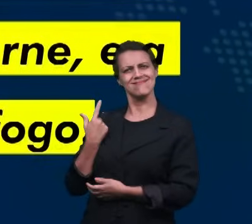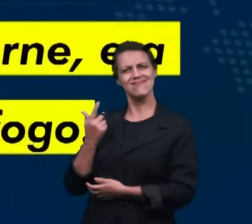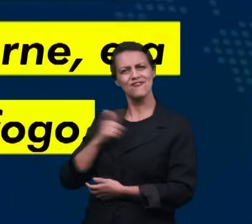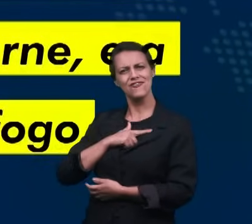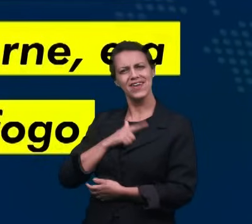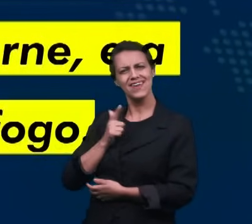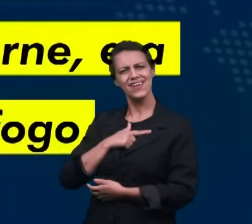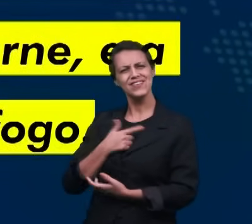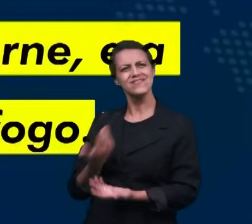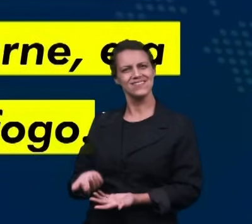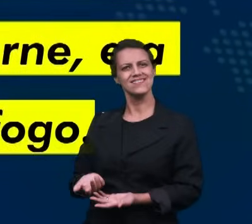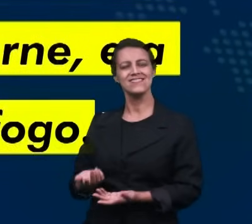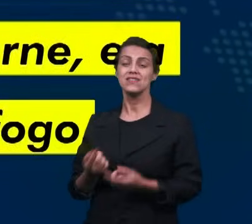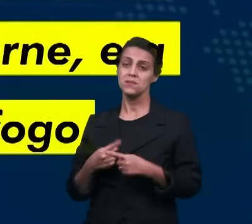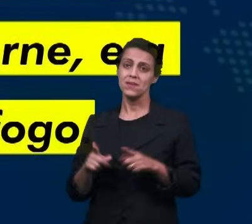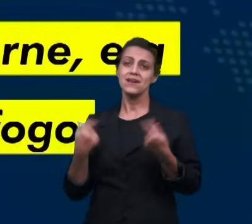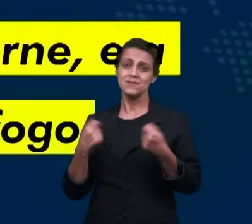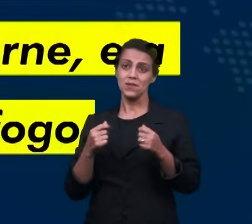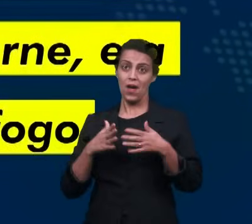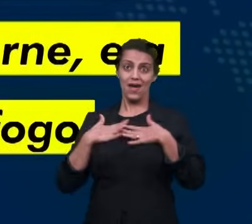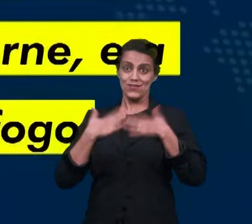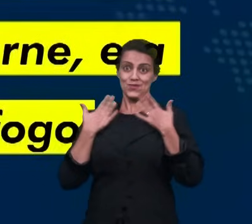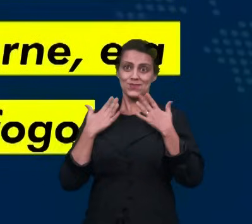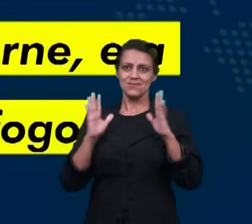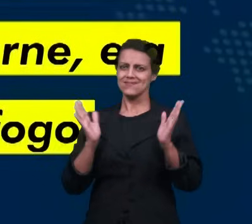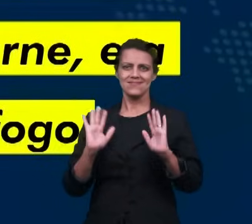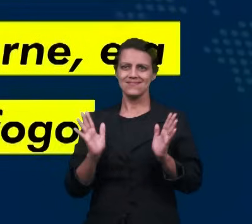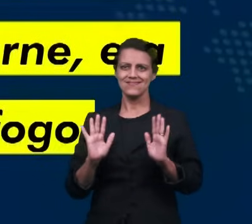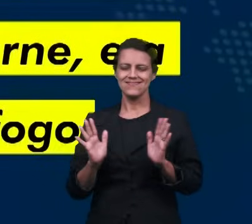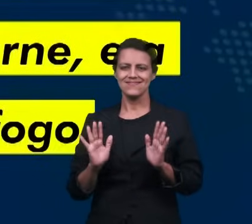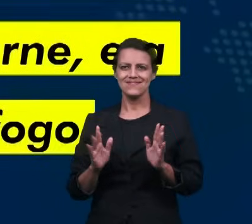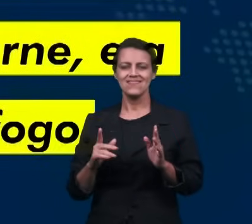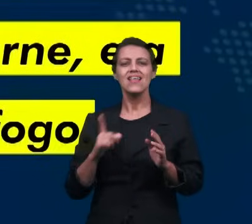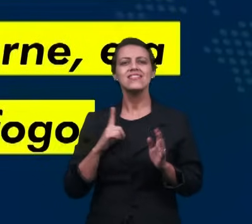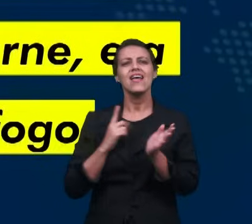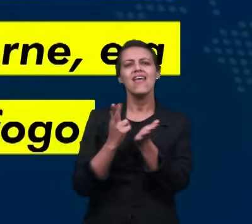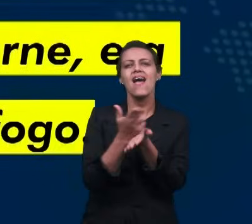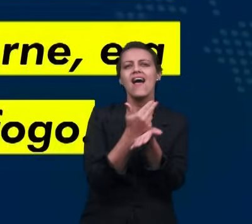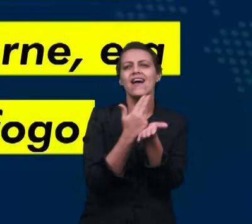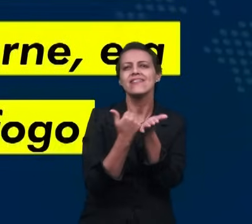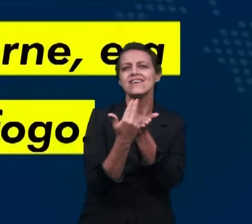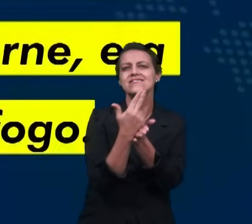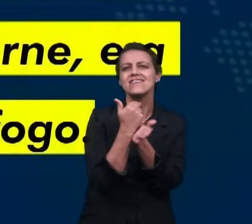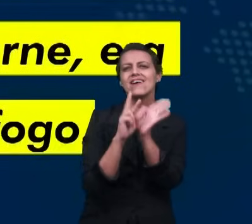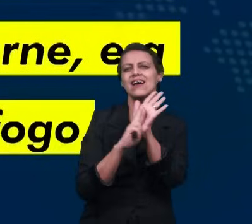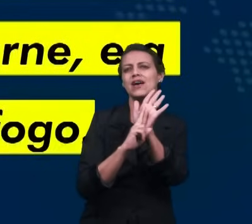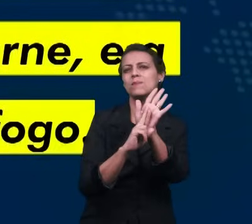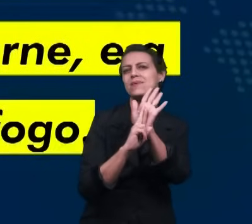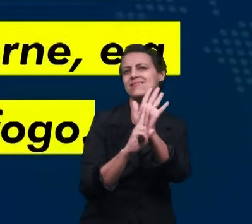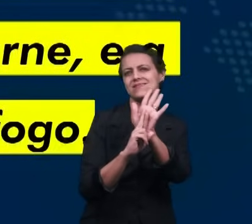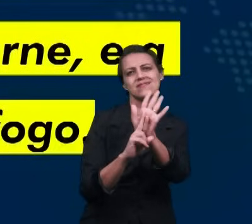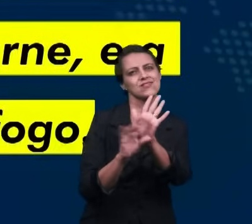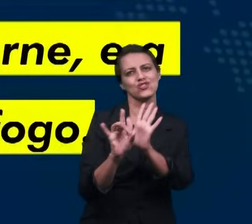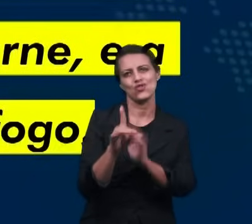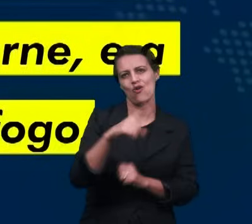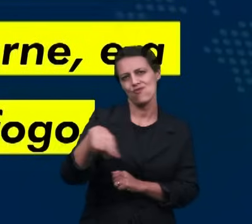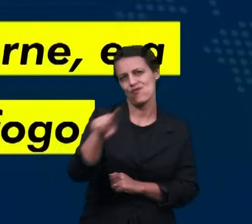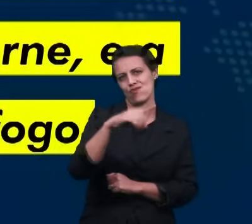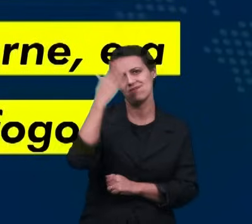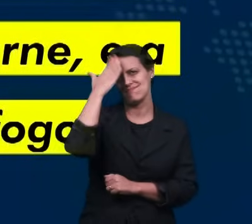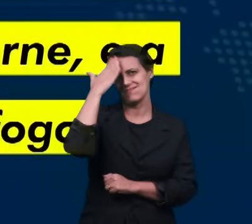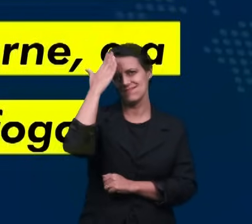quadro daquele, mas ninguém se assusta. O Apocalipse, ele tem suas figuras quando ele quer falar de modo mais forte. O que